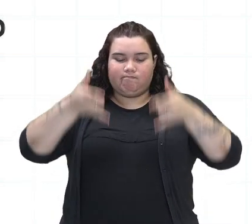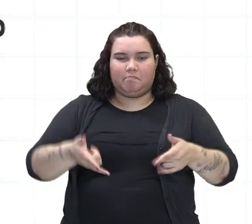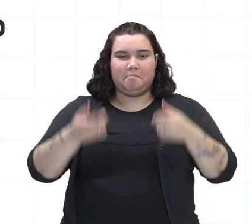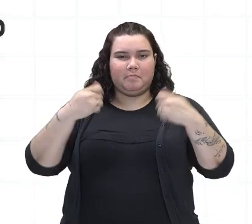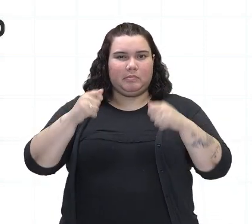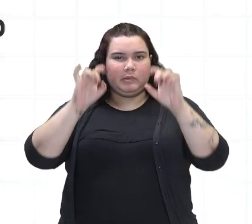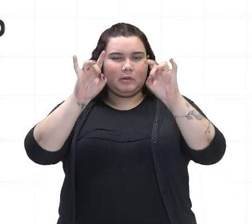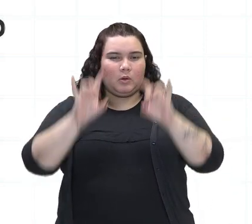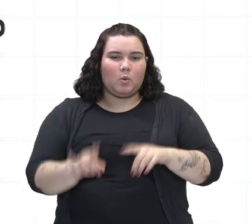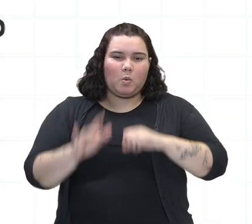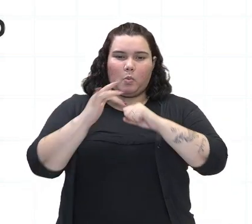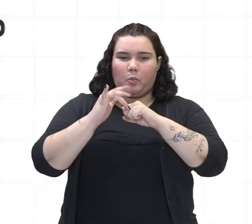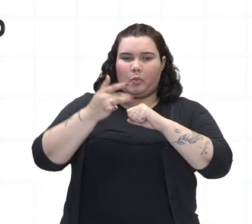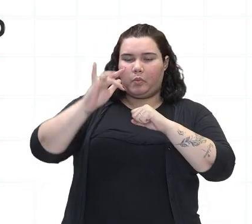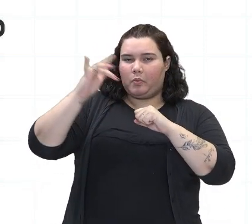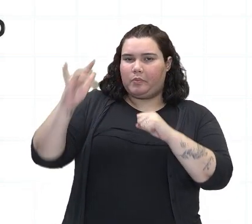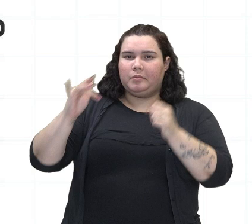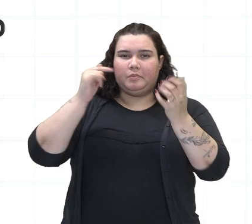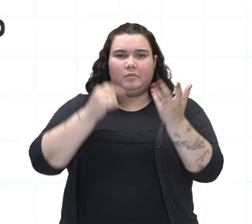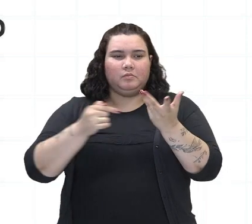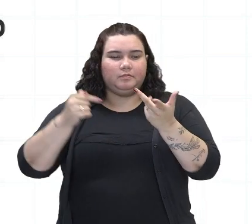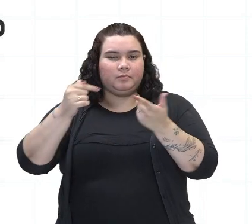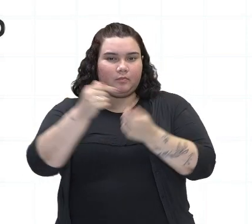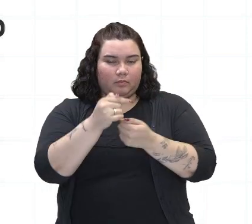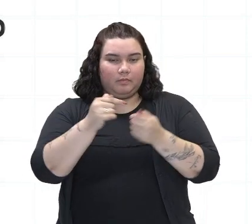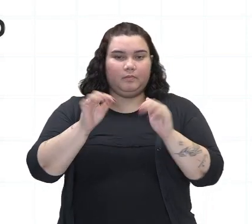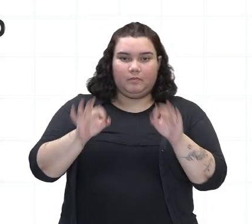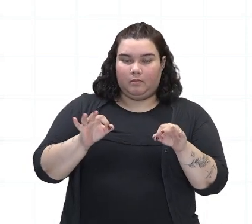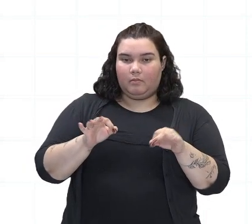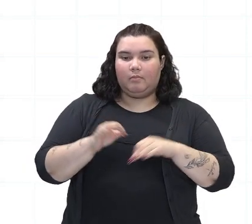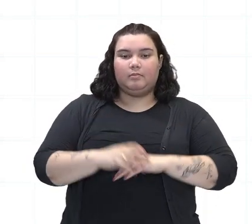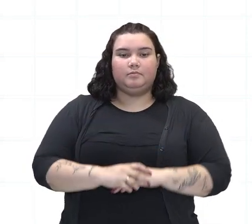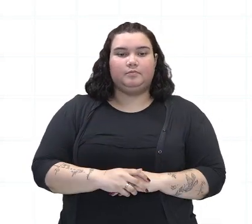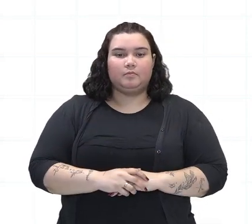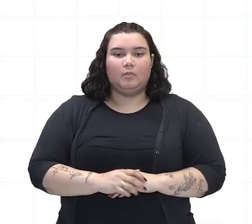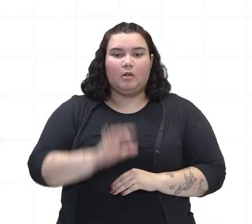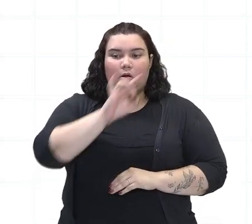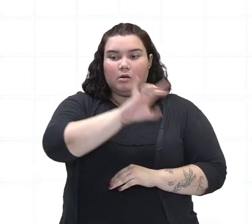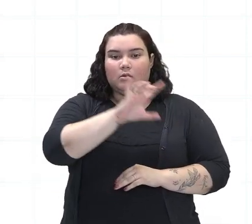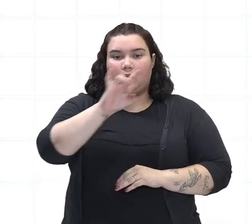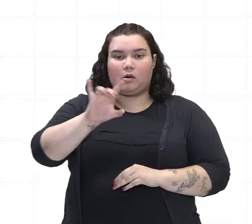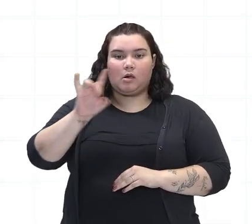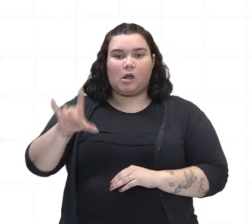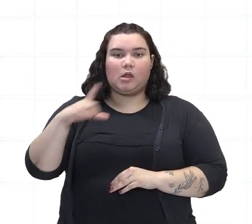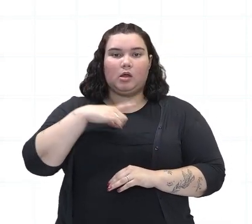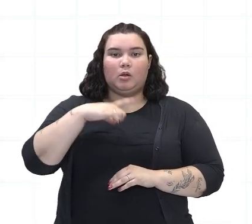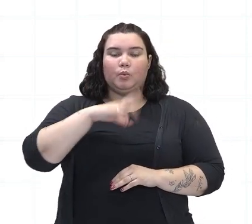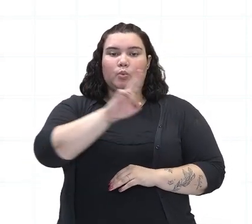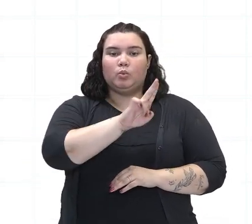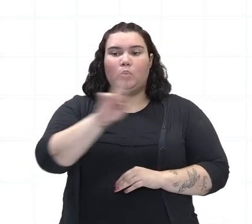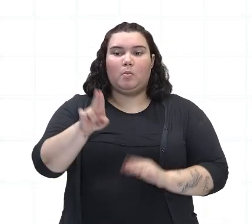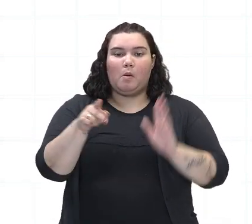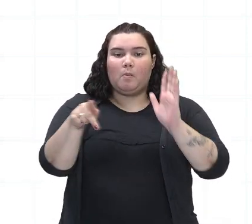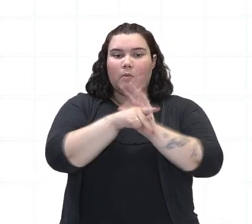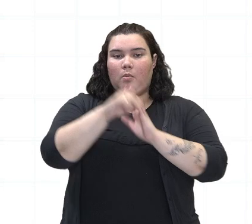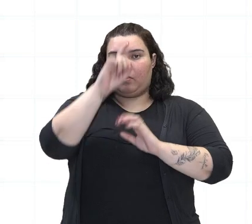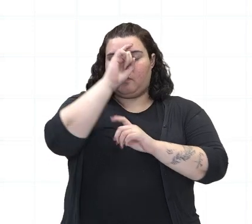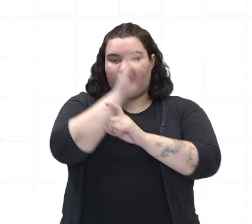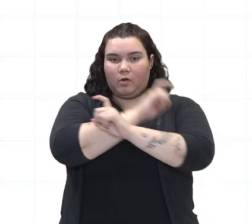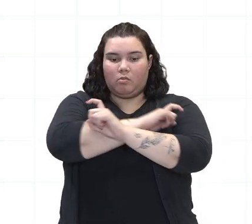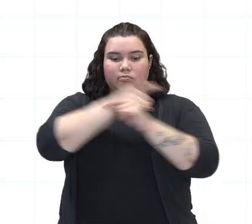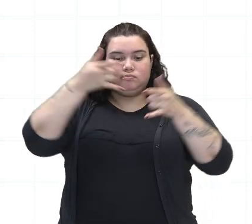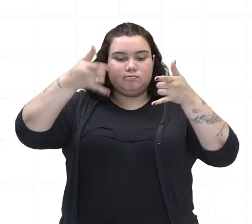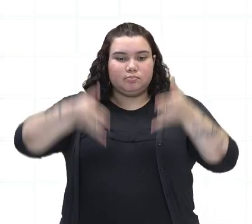ornamentado com tesouros, artefatos e objetos pessoais. Cada pirâmide possui o nome do faraó que foi